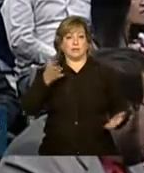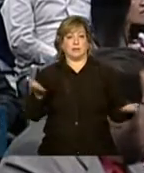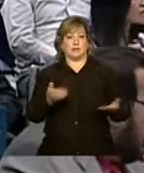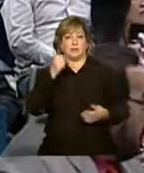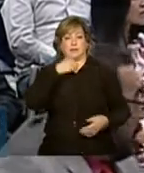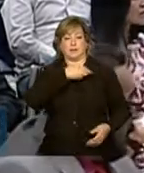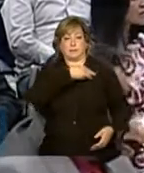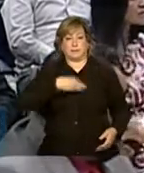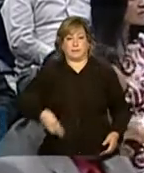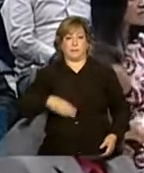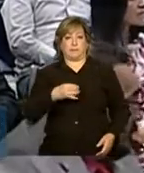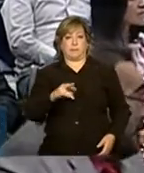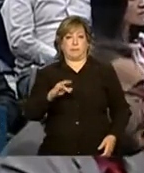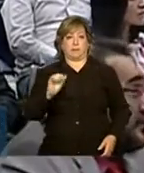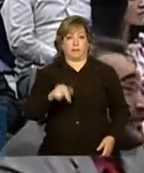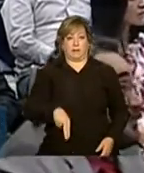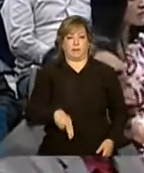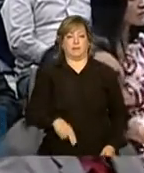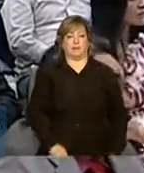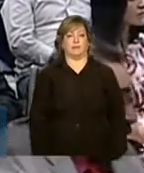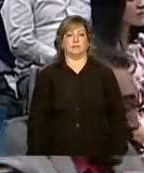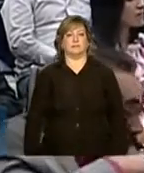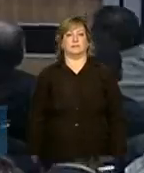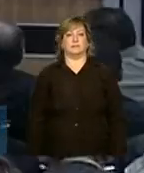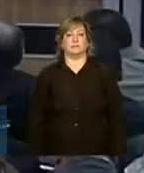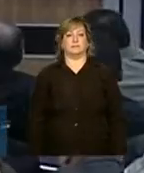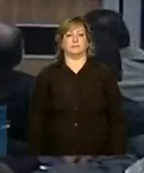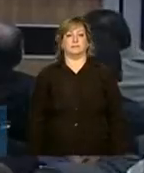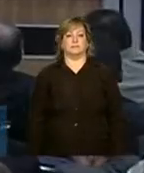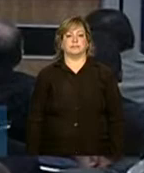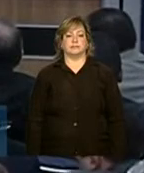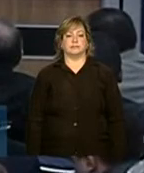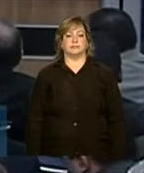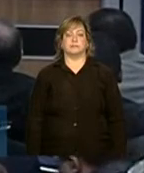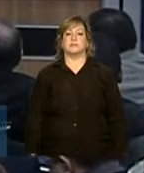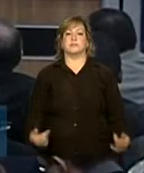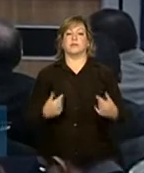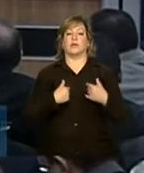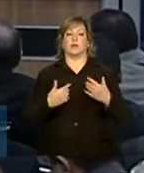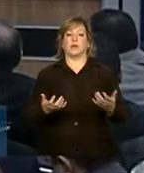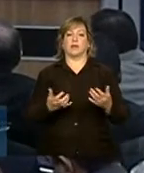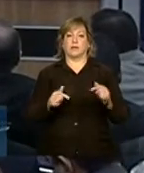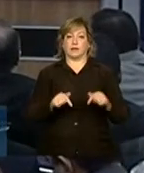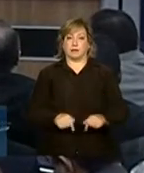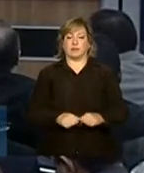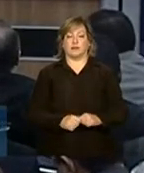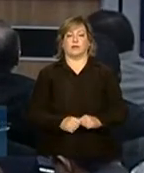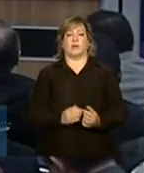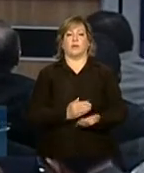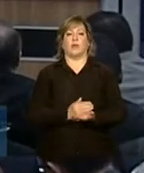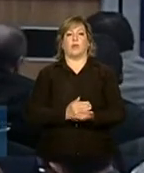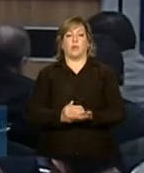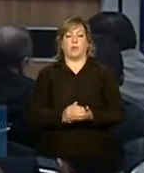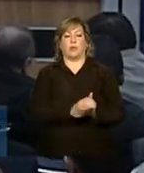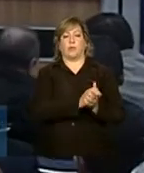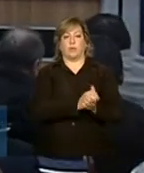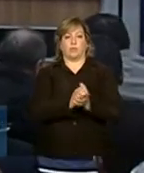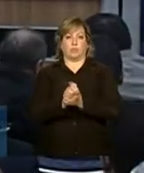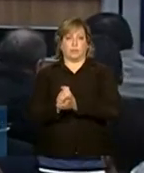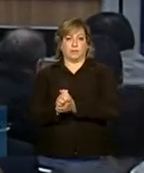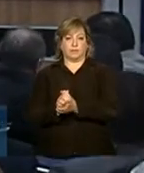a ministra do planejamento Miriam Belchior eu queria que começar a